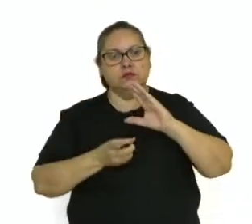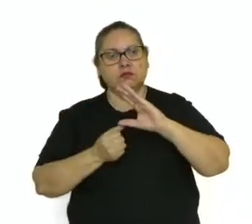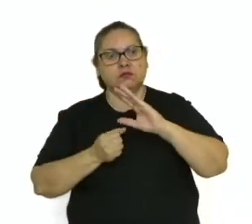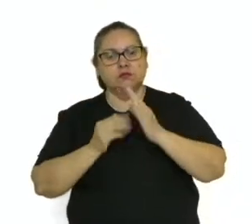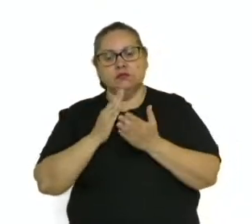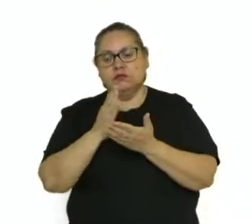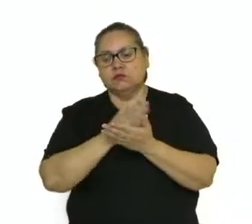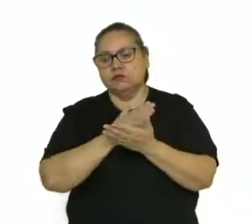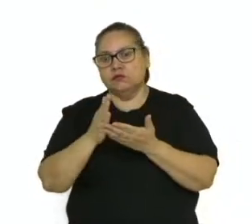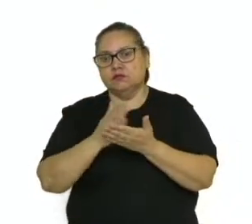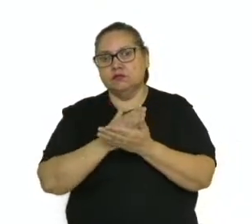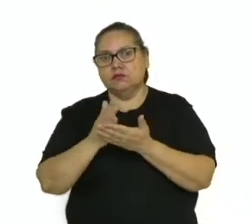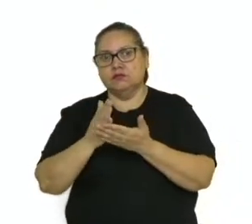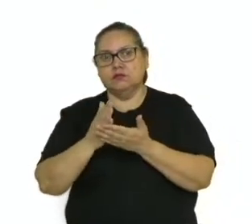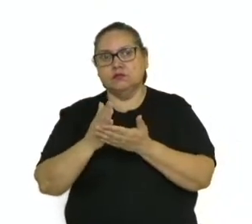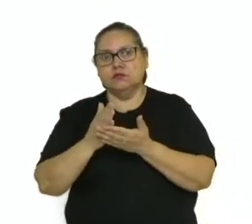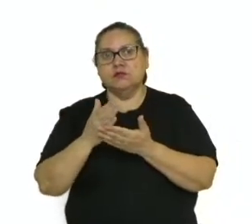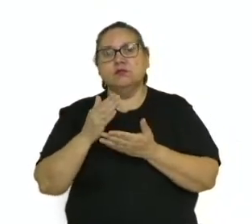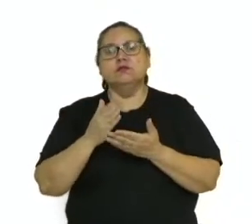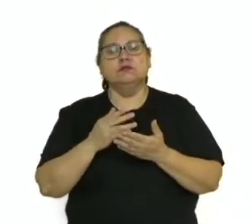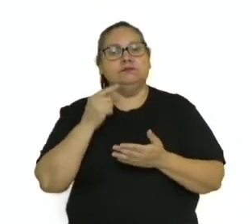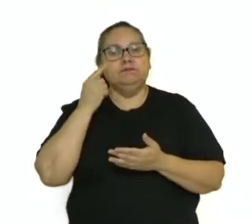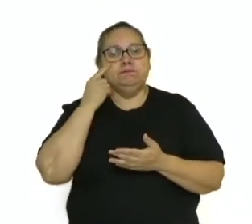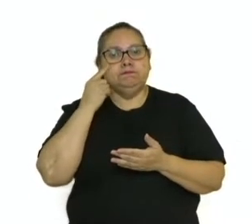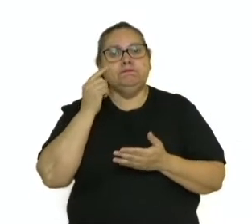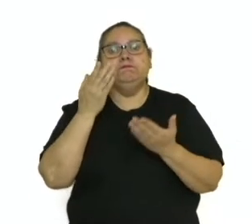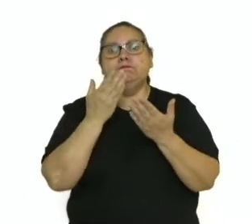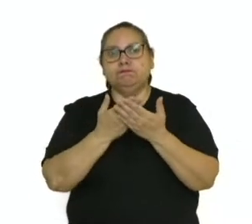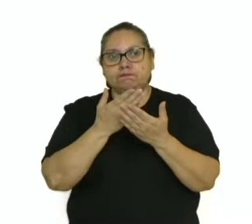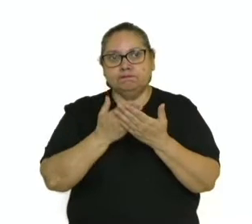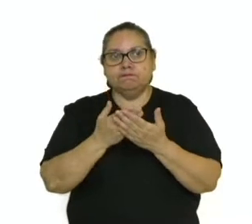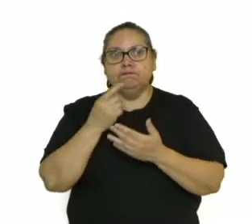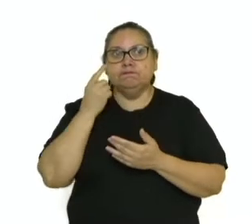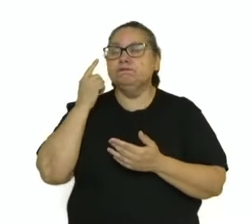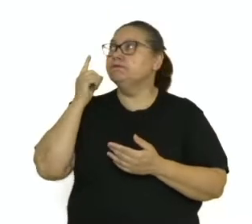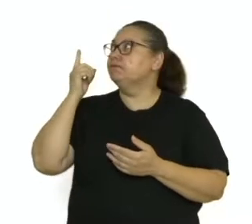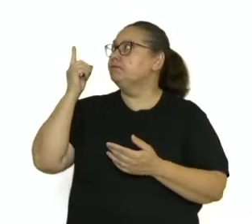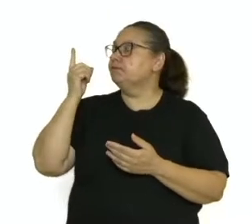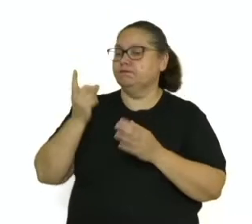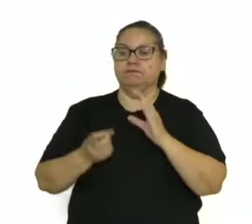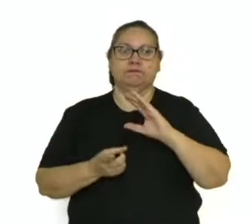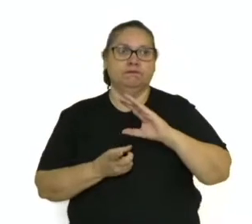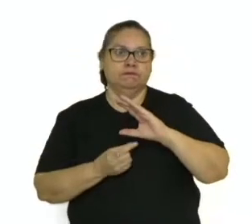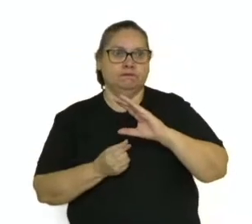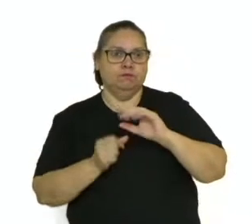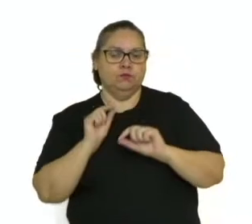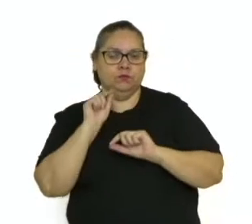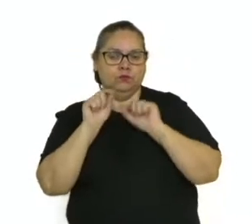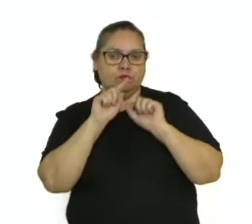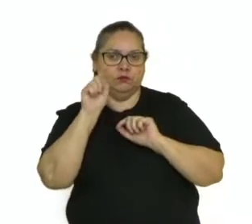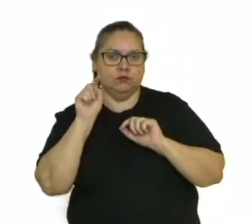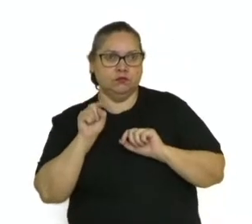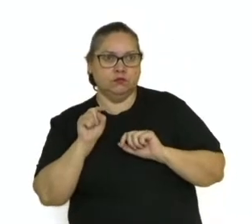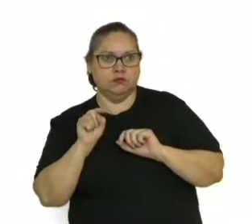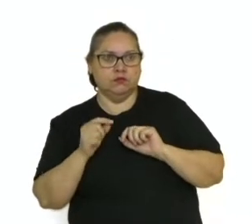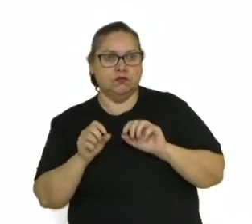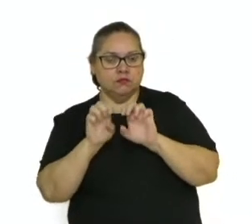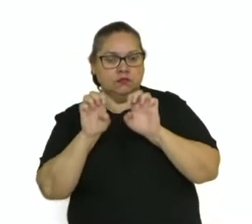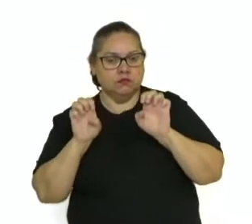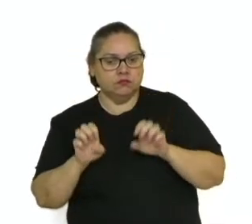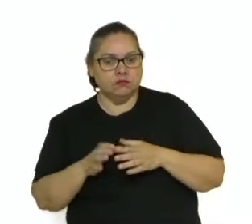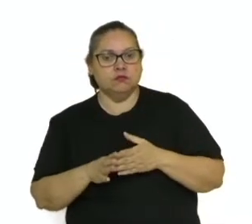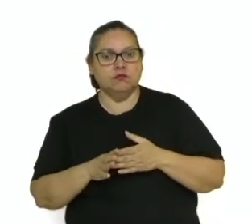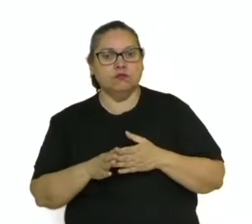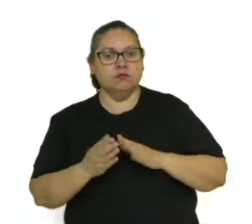em fases? É isso que nós vamos ver nessa aula. Bem, capitalismo, o que é? Capitalismo é um sistema